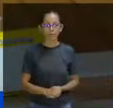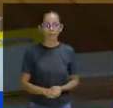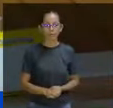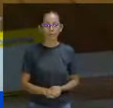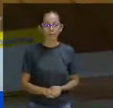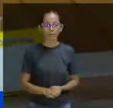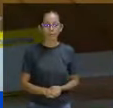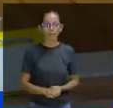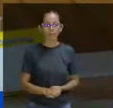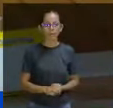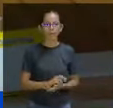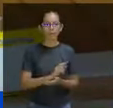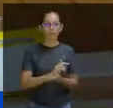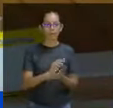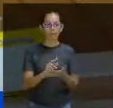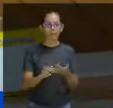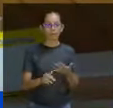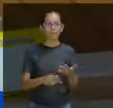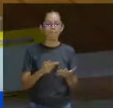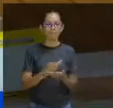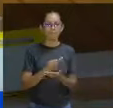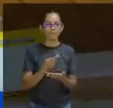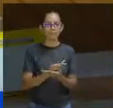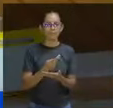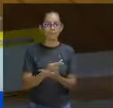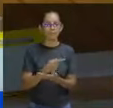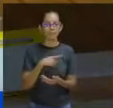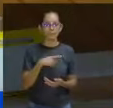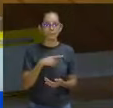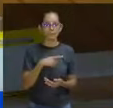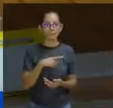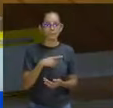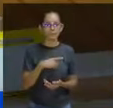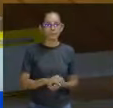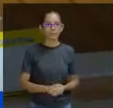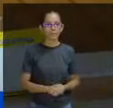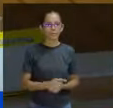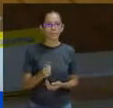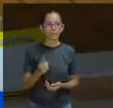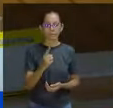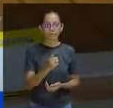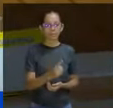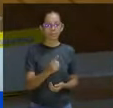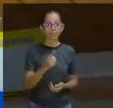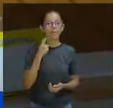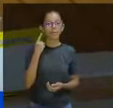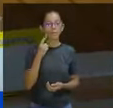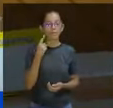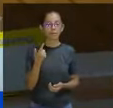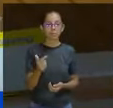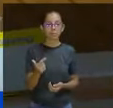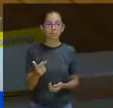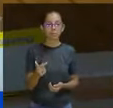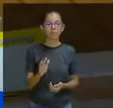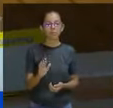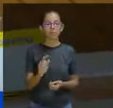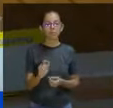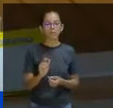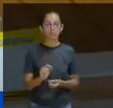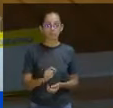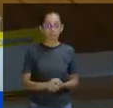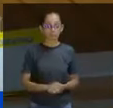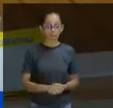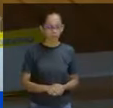de todas essas falhas que foram apontadas, teve uma que o eminente advogado não sustentou do plenário, mas que está na defesa, que